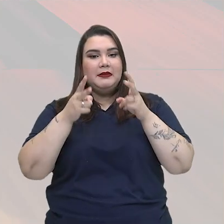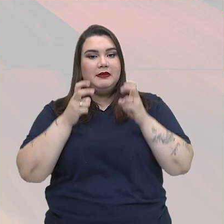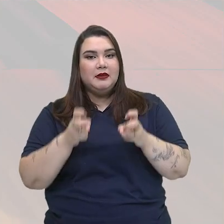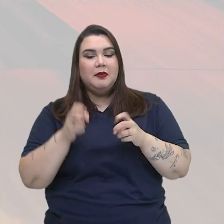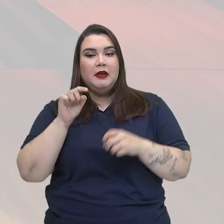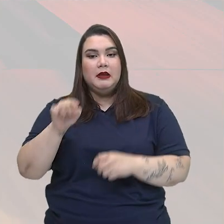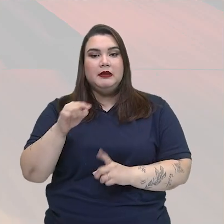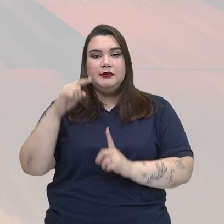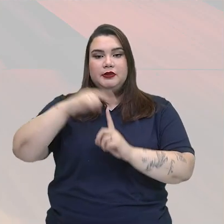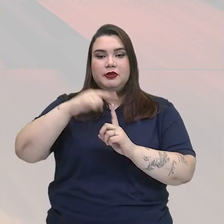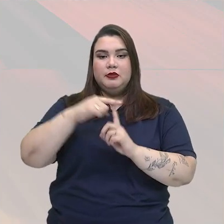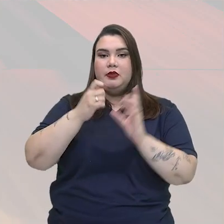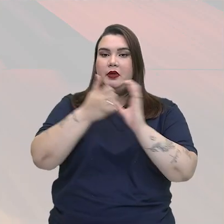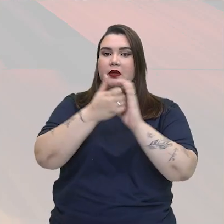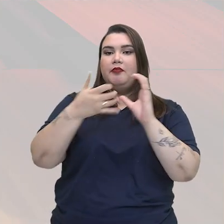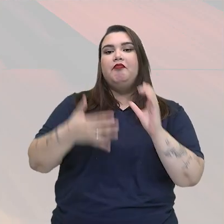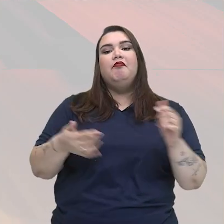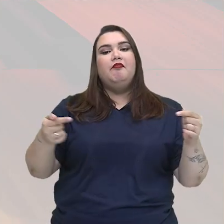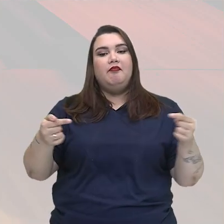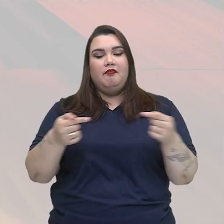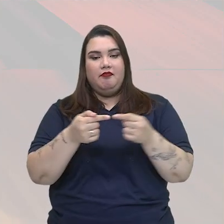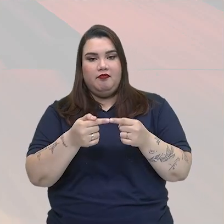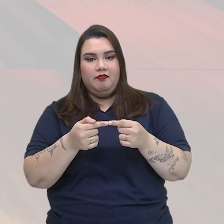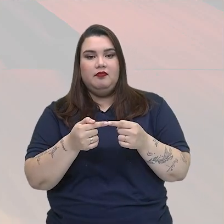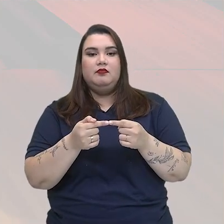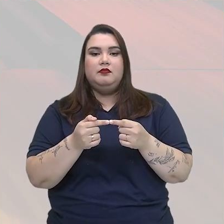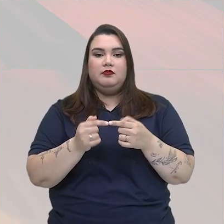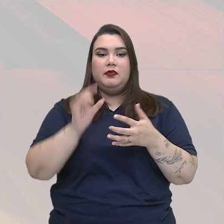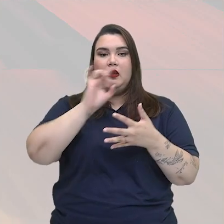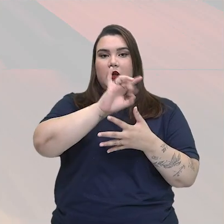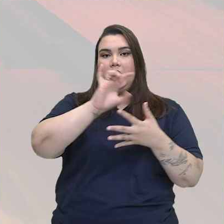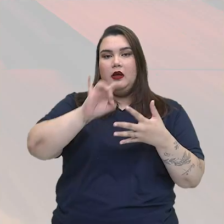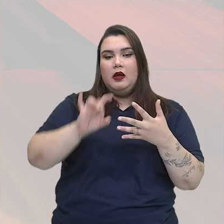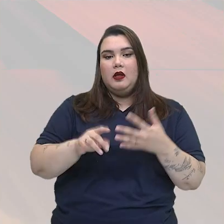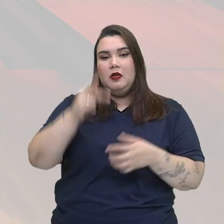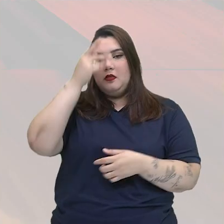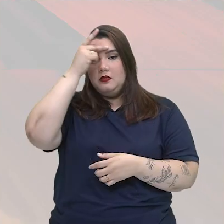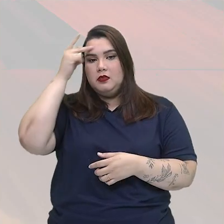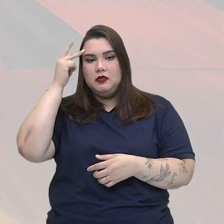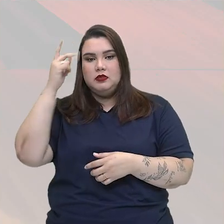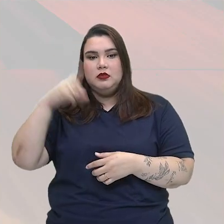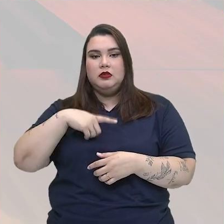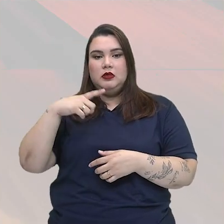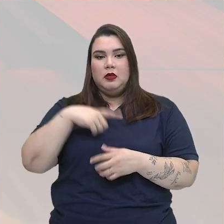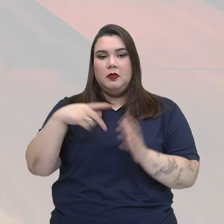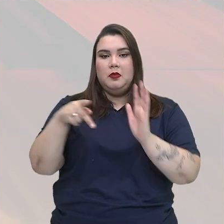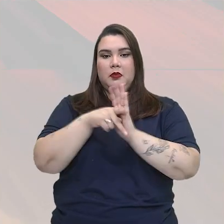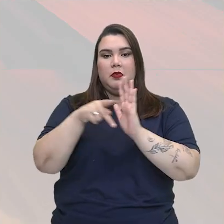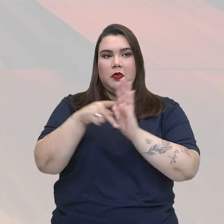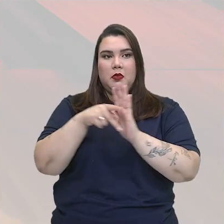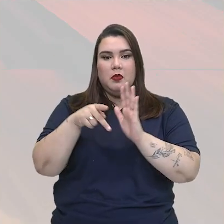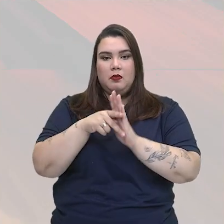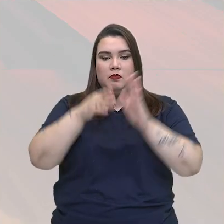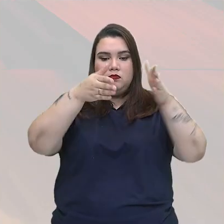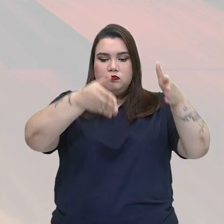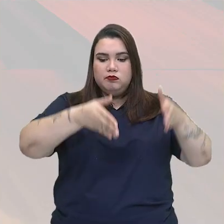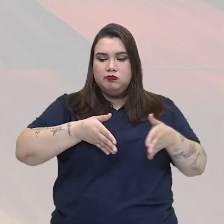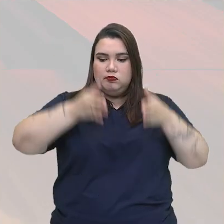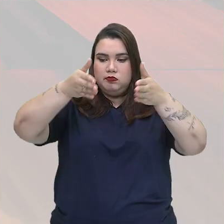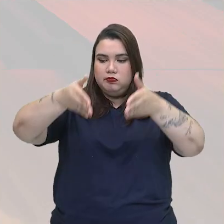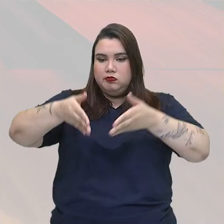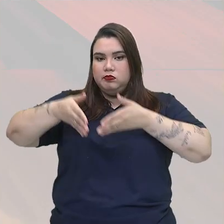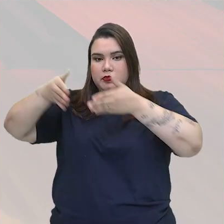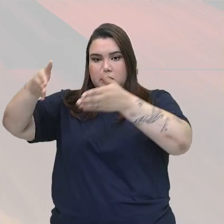características. Cada um dos competidores vai ficar aqui no seu espaço, né, na sua pista. O